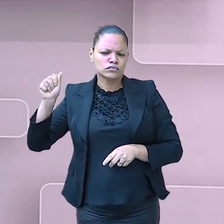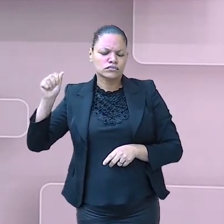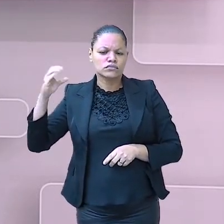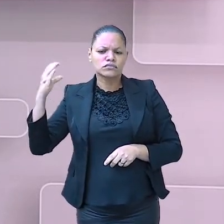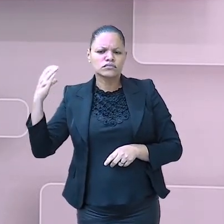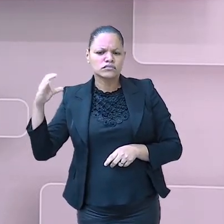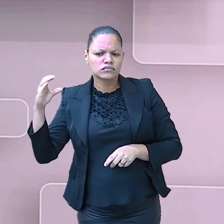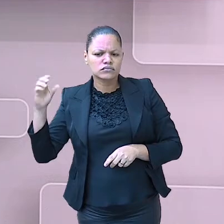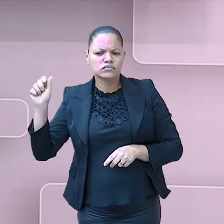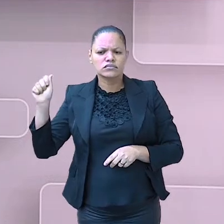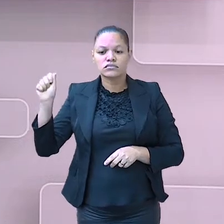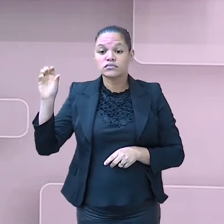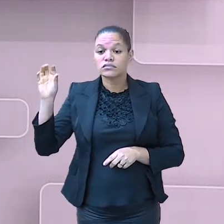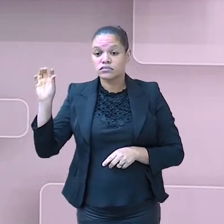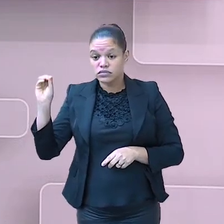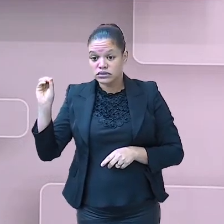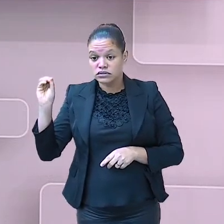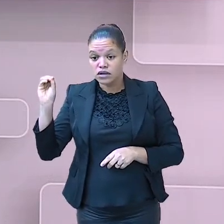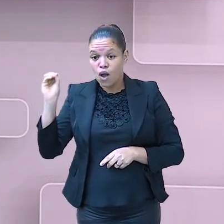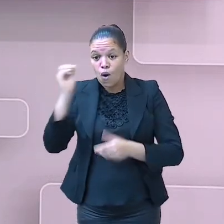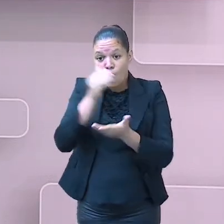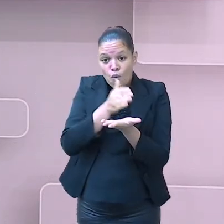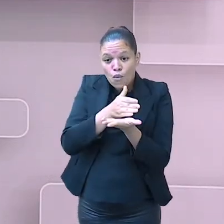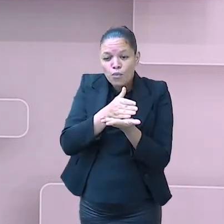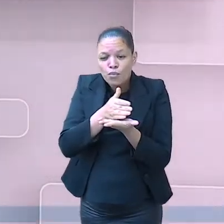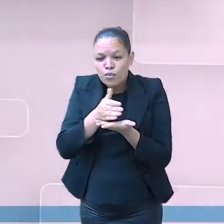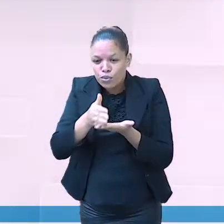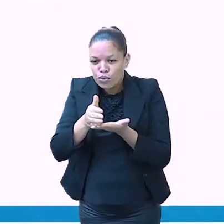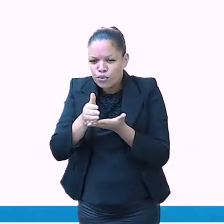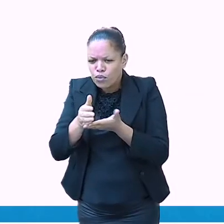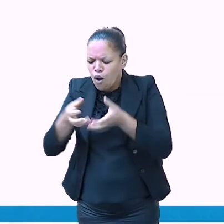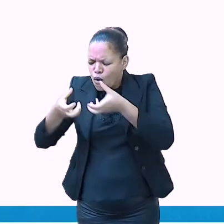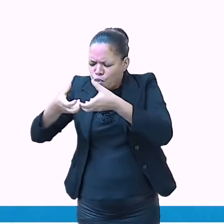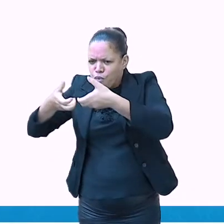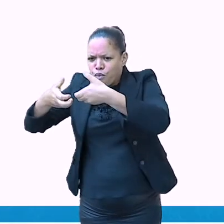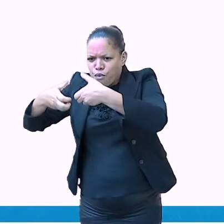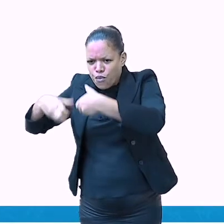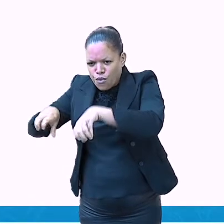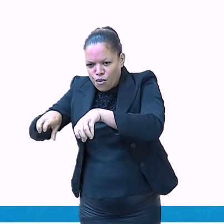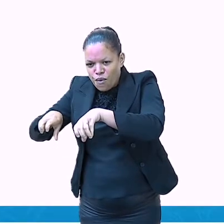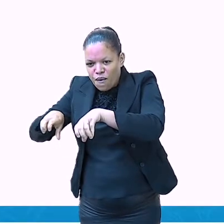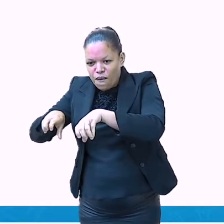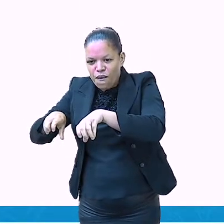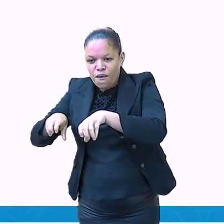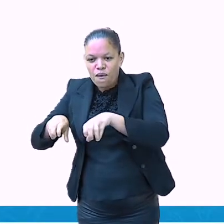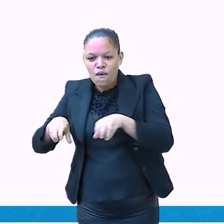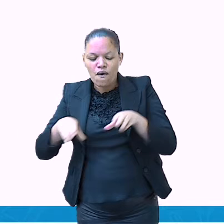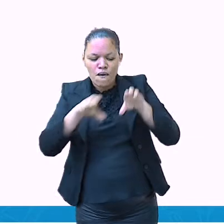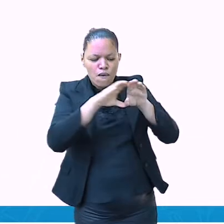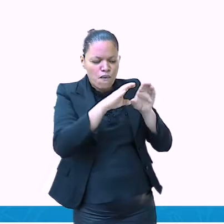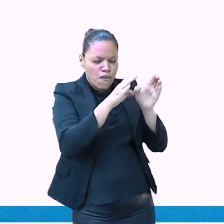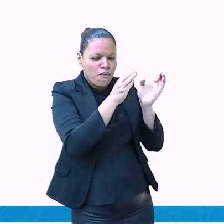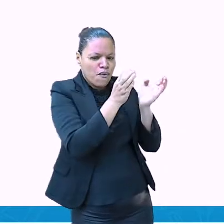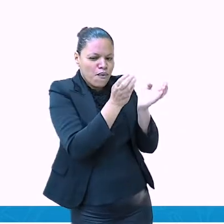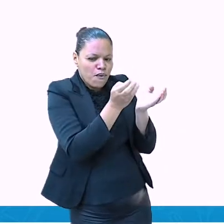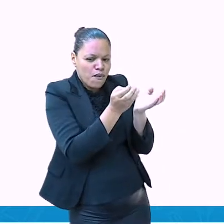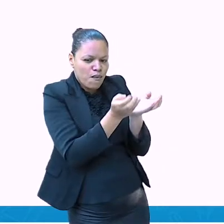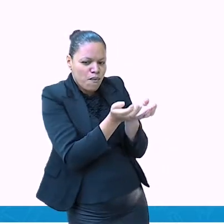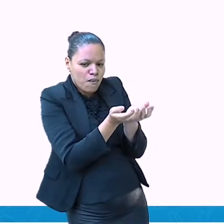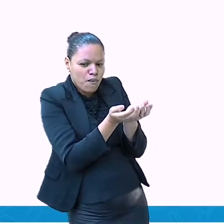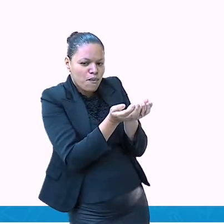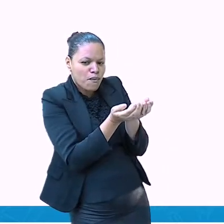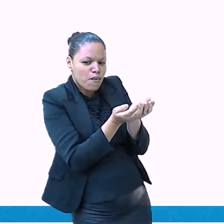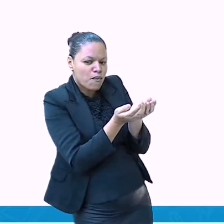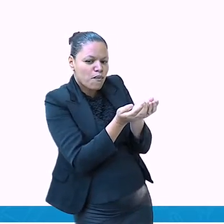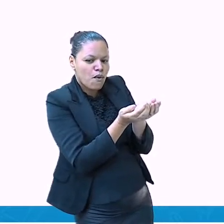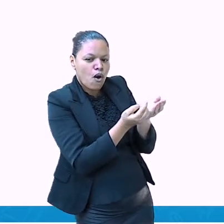produzido o ovo. E esse ovo, ele tem, né, a casca rígida, onde o embrião é depositado.